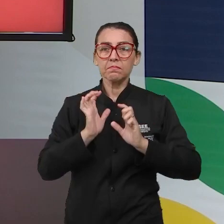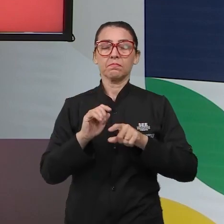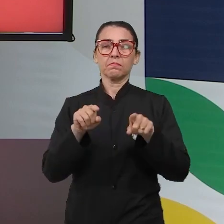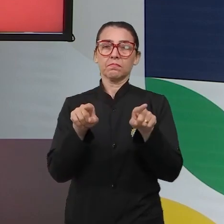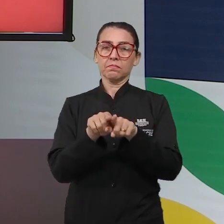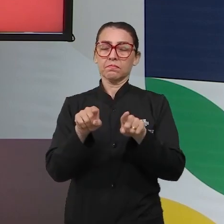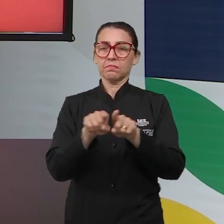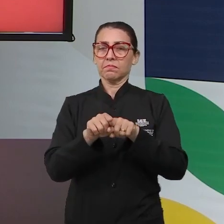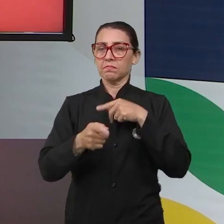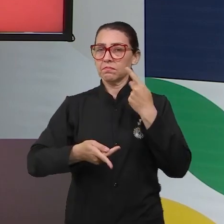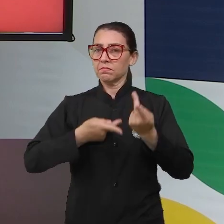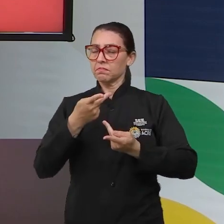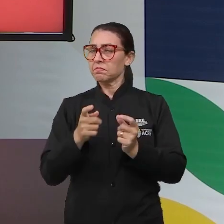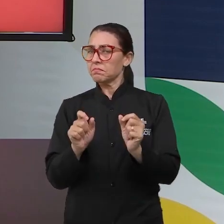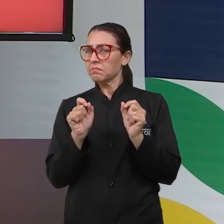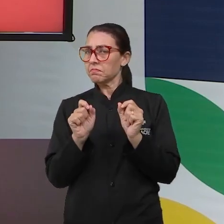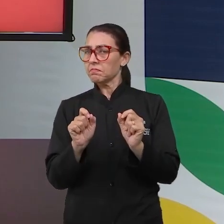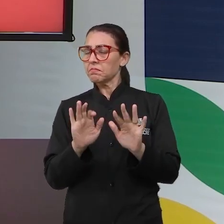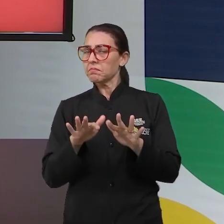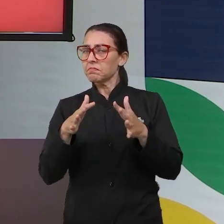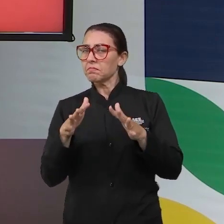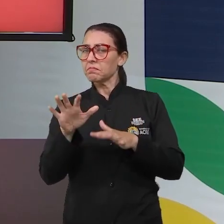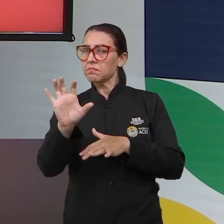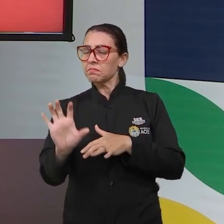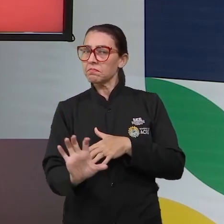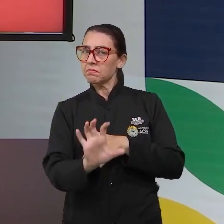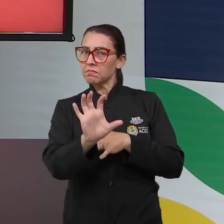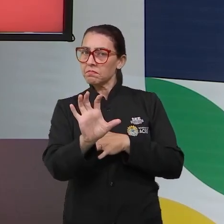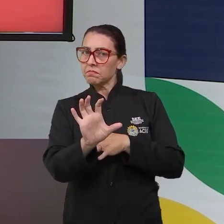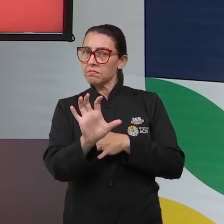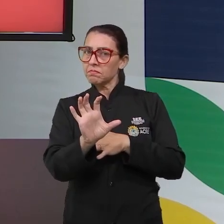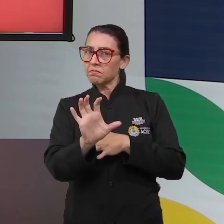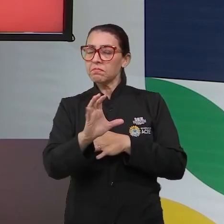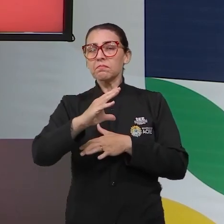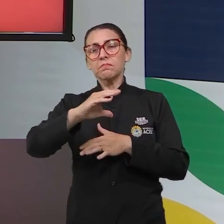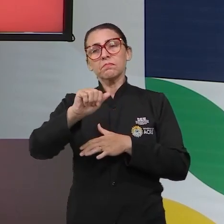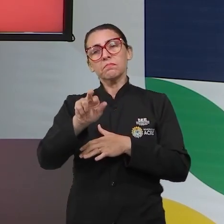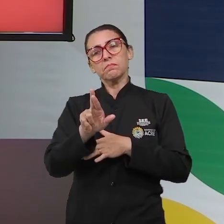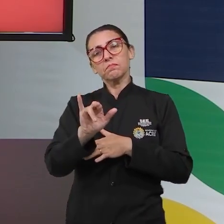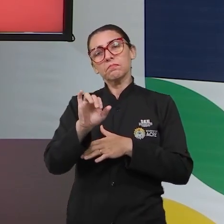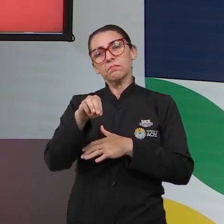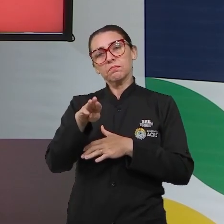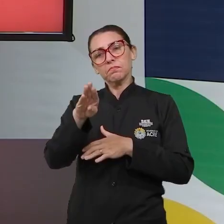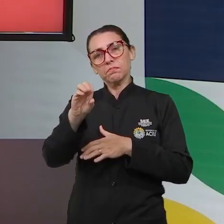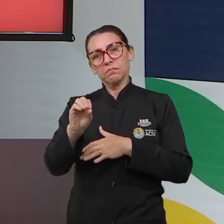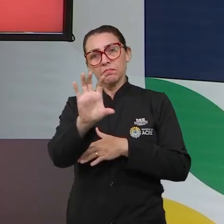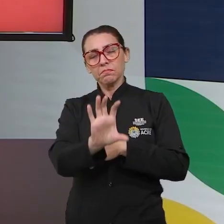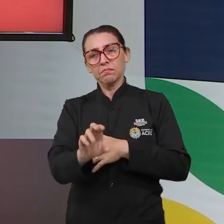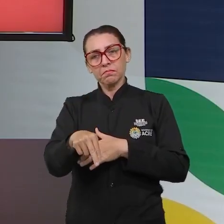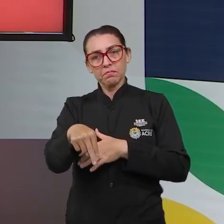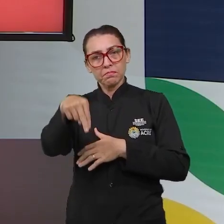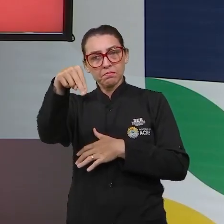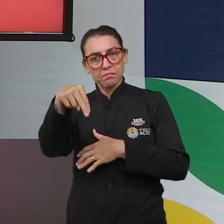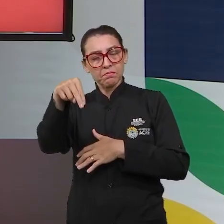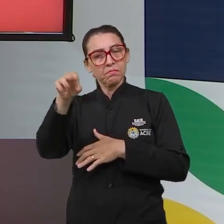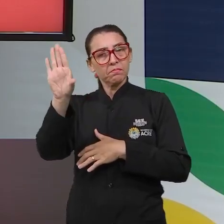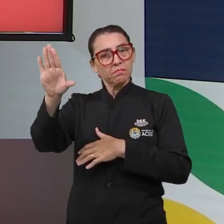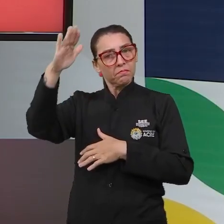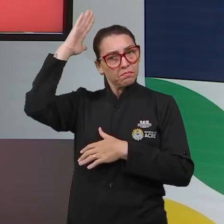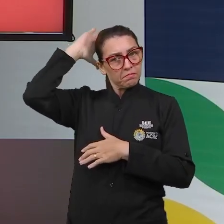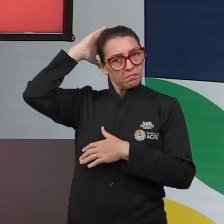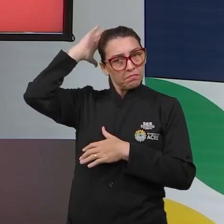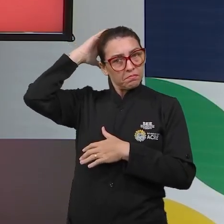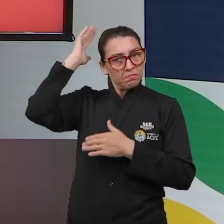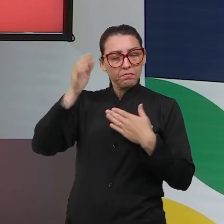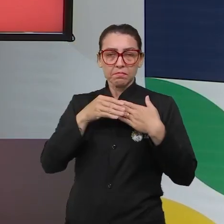está falando de quem? De qual região? Nós estamos falando talvez do carimbó, né, que é da região norte, que é lá do Pará, e